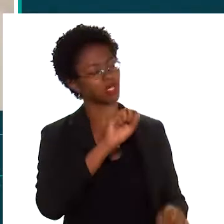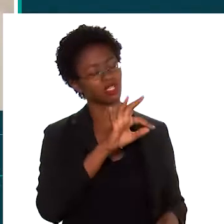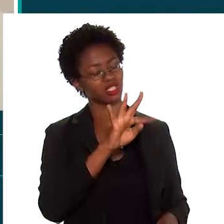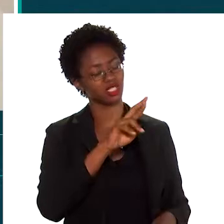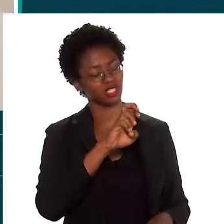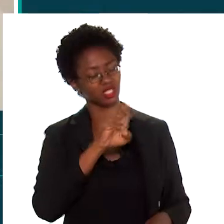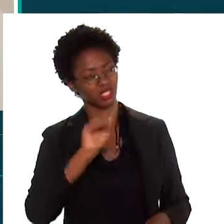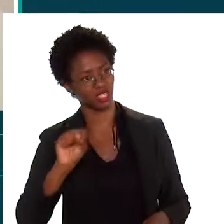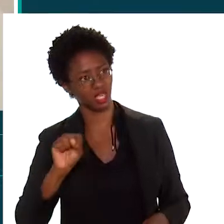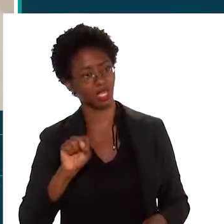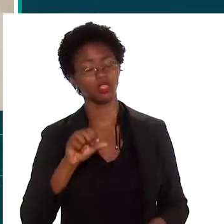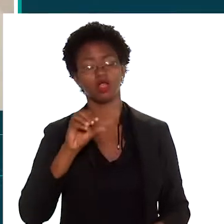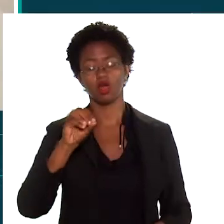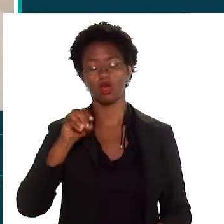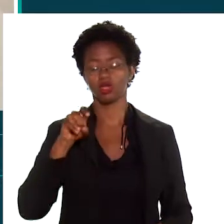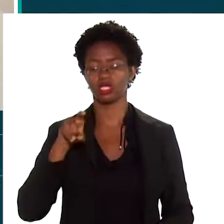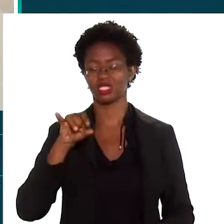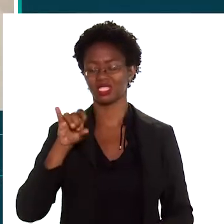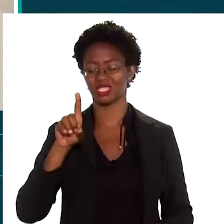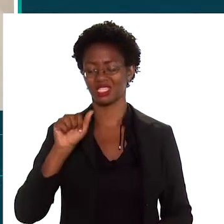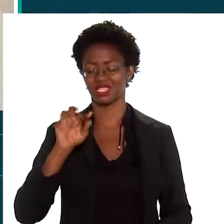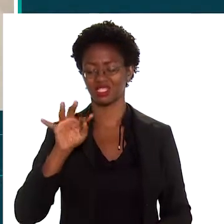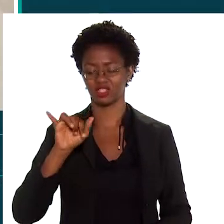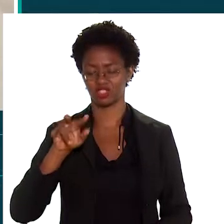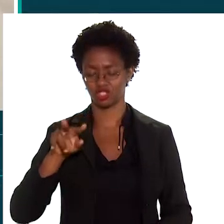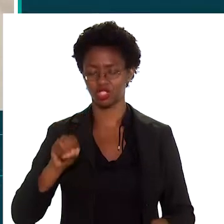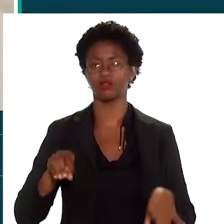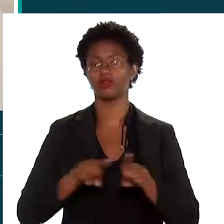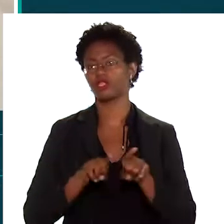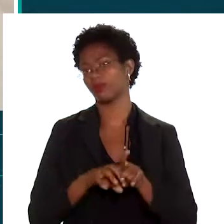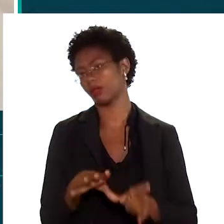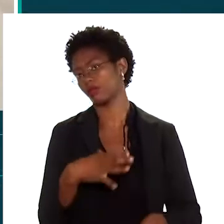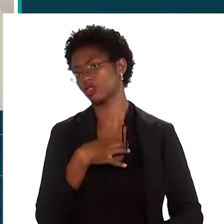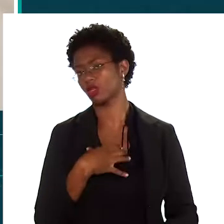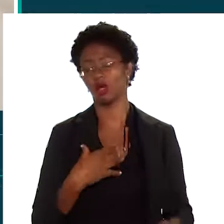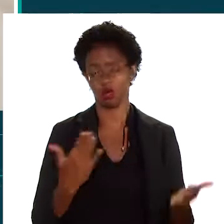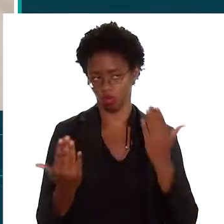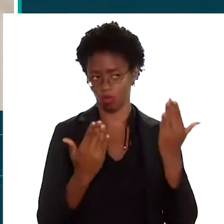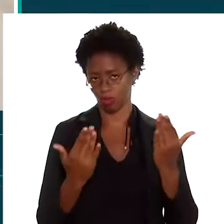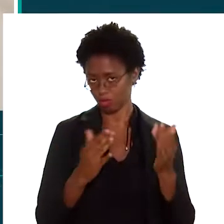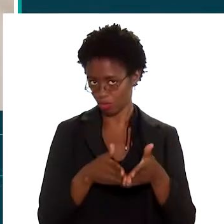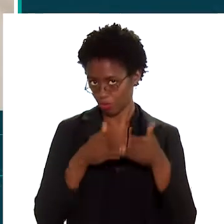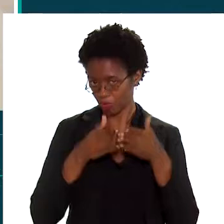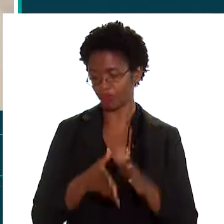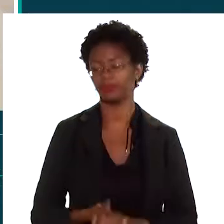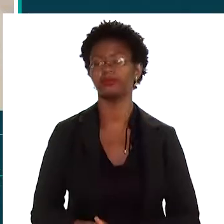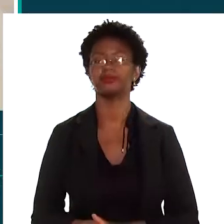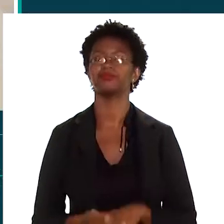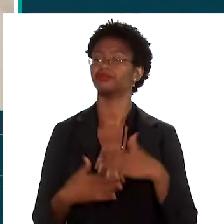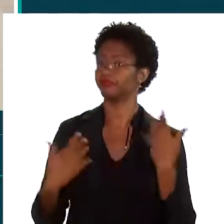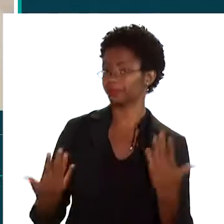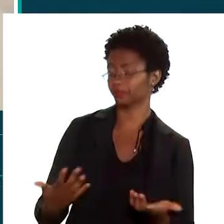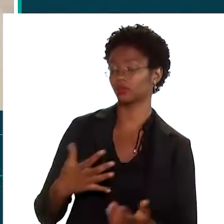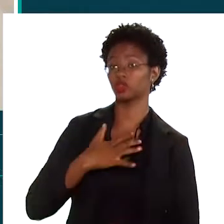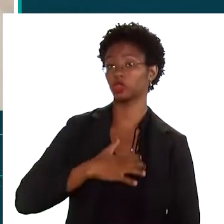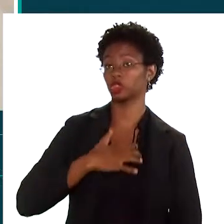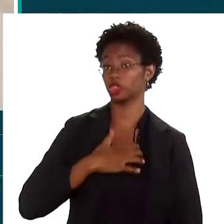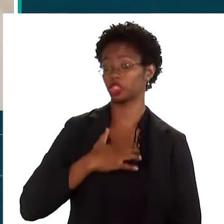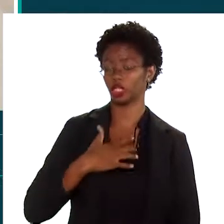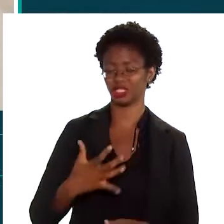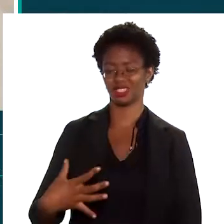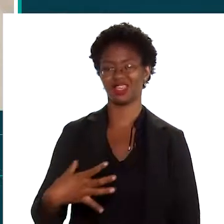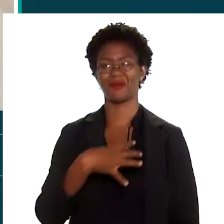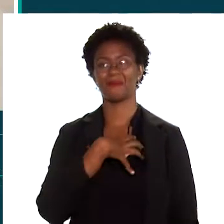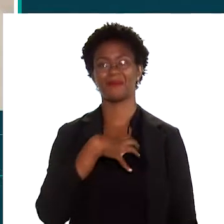o estresse oxidativo e o que é o estresse emocional, para a gente entender, fazer esse paralelo, por gentileza. O estresse